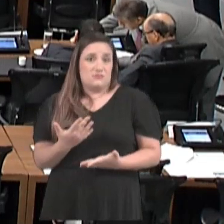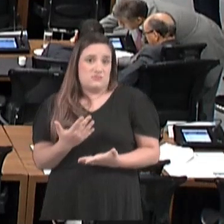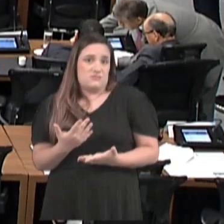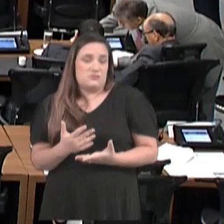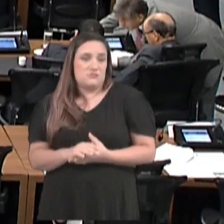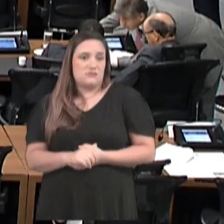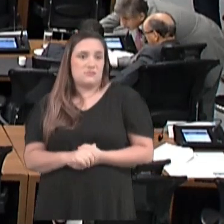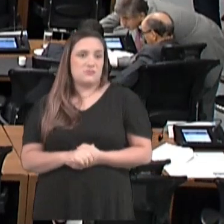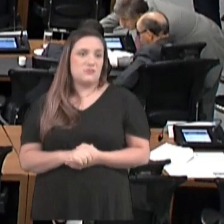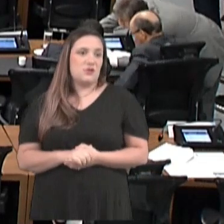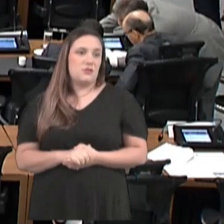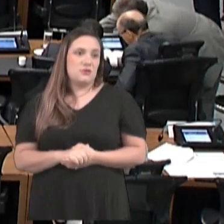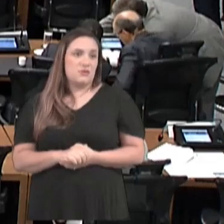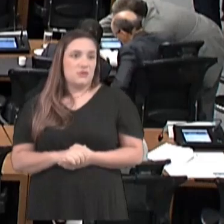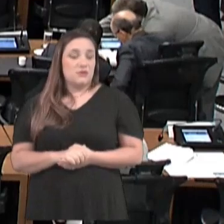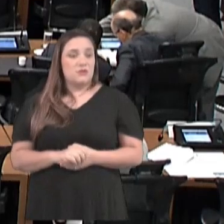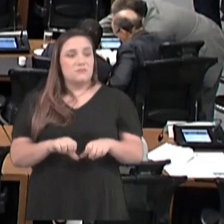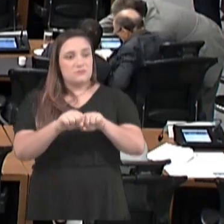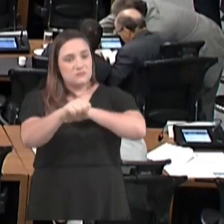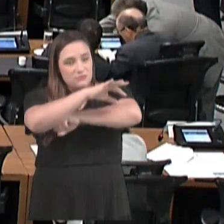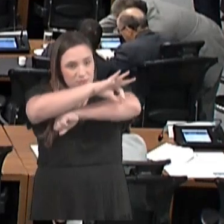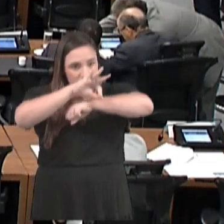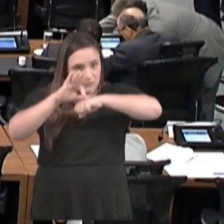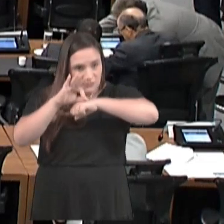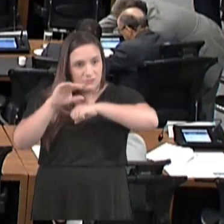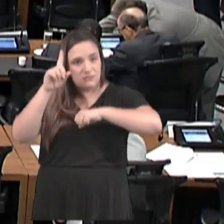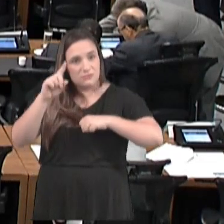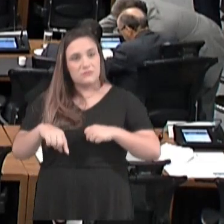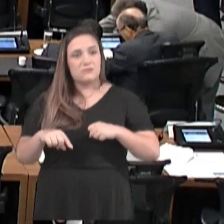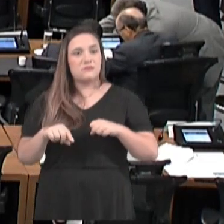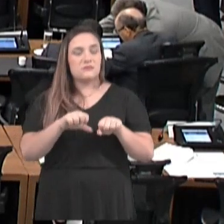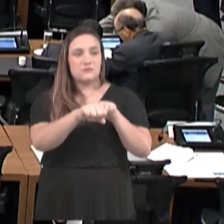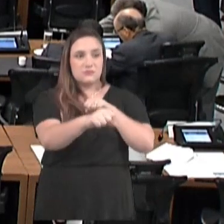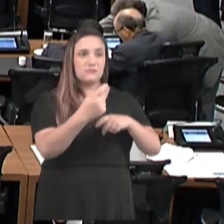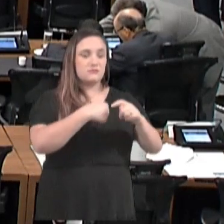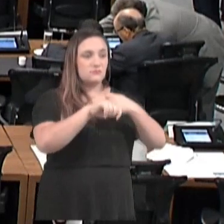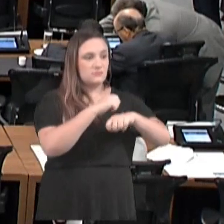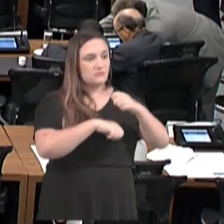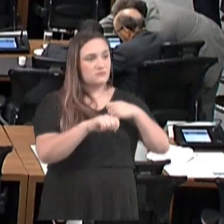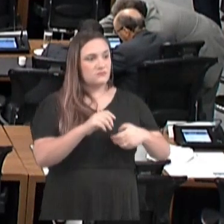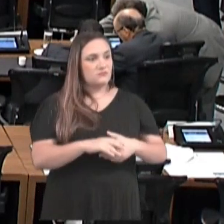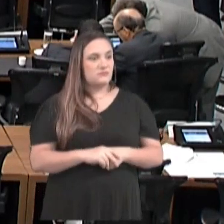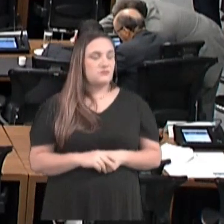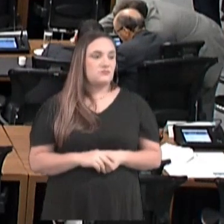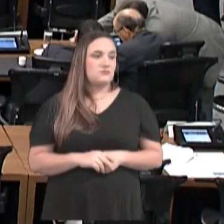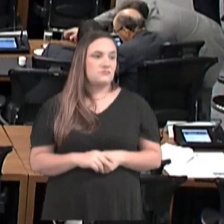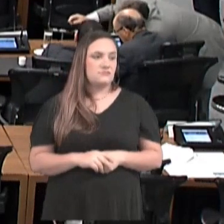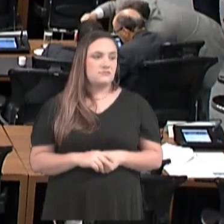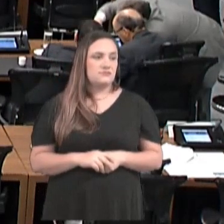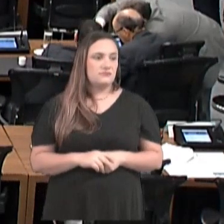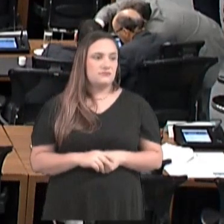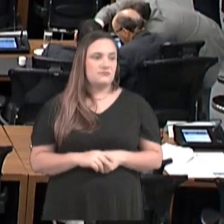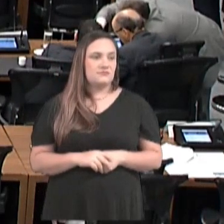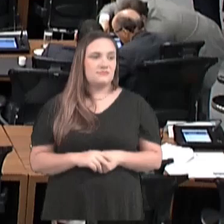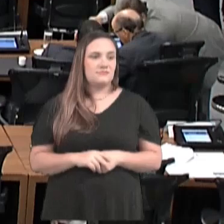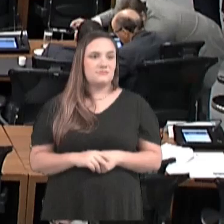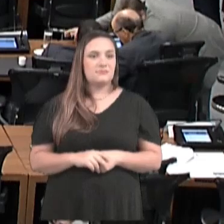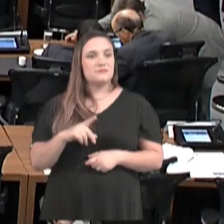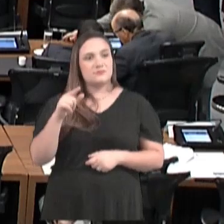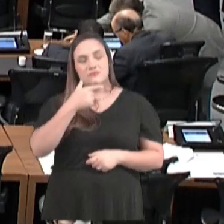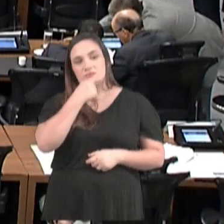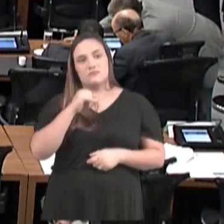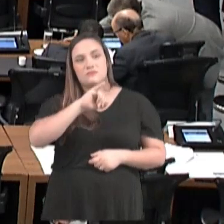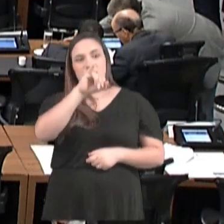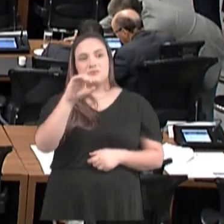médica. Era formado em engenharia e tinha formação em economia, que foi o ex-ministro